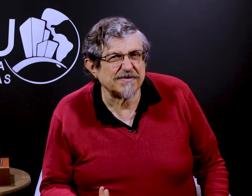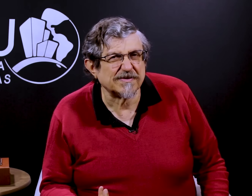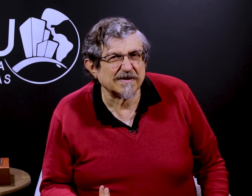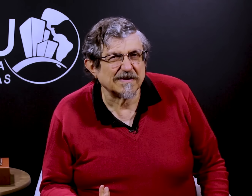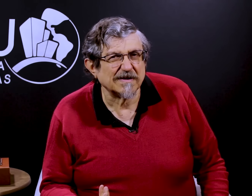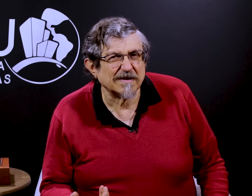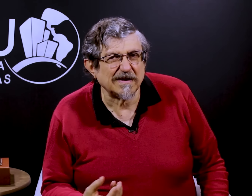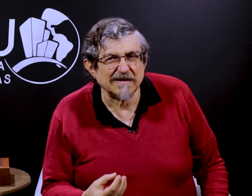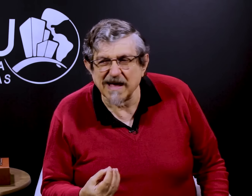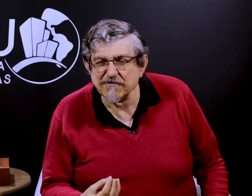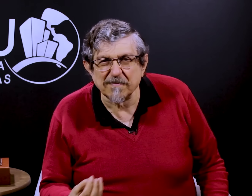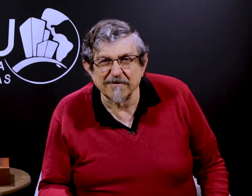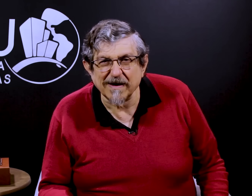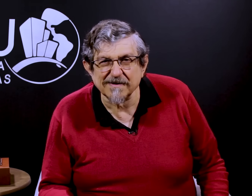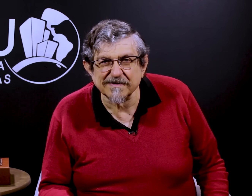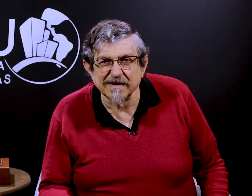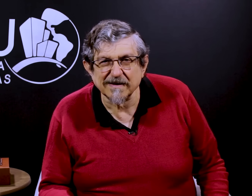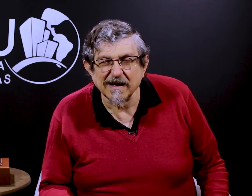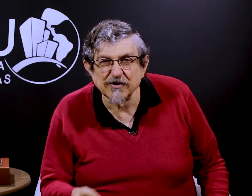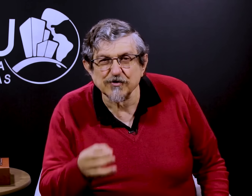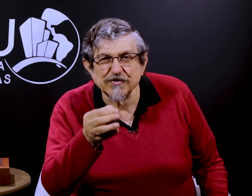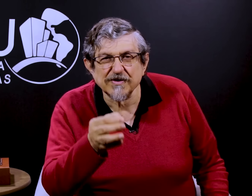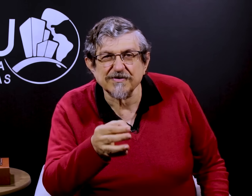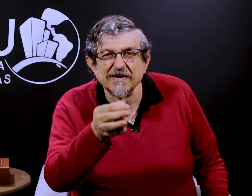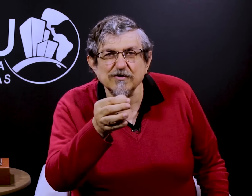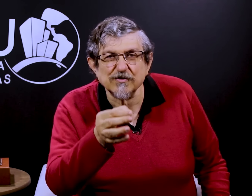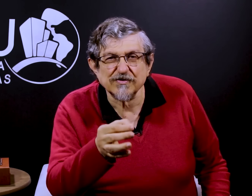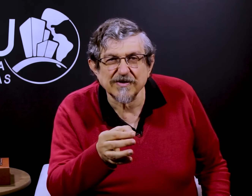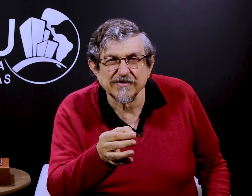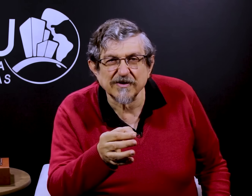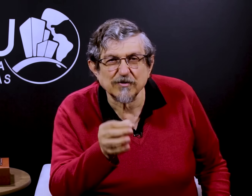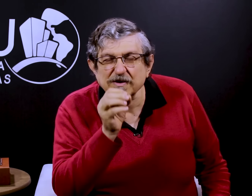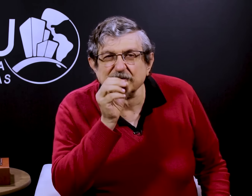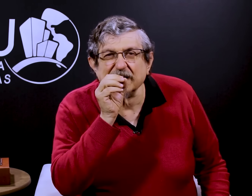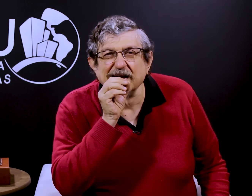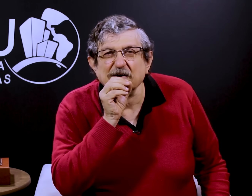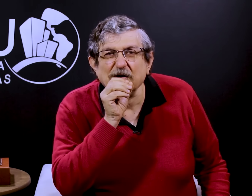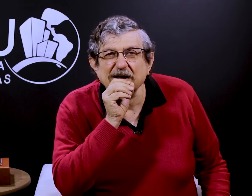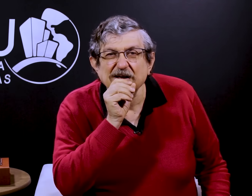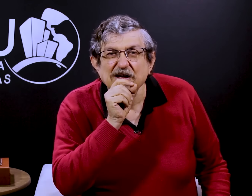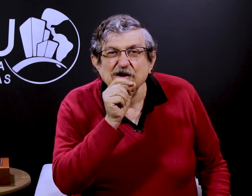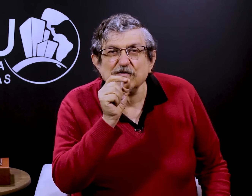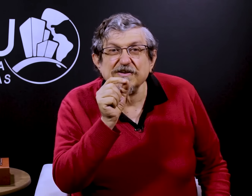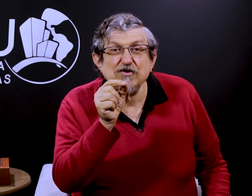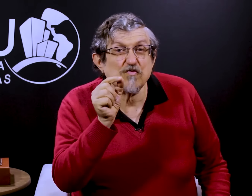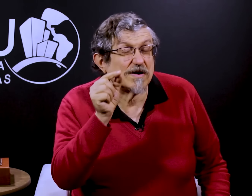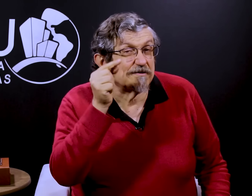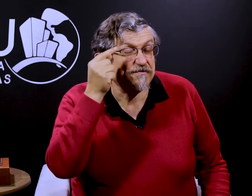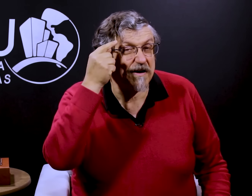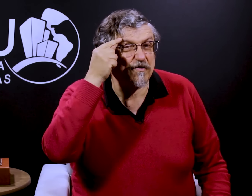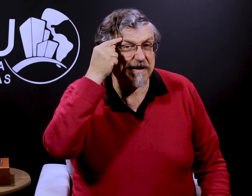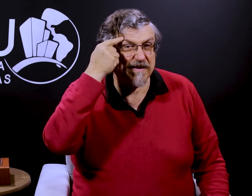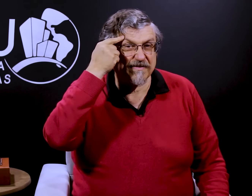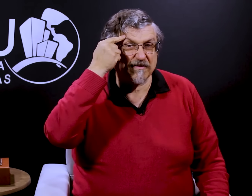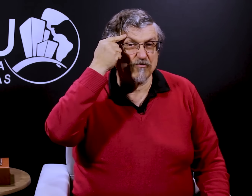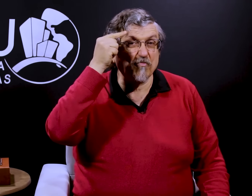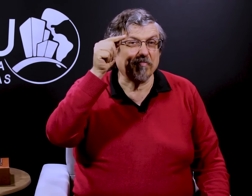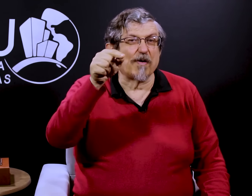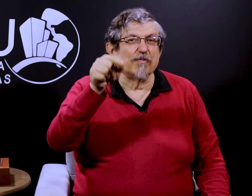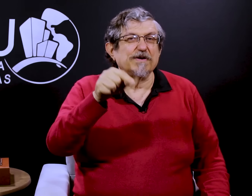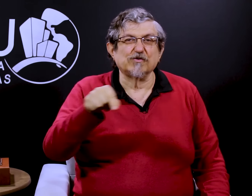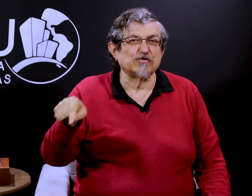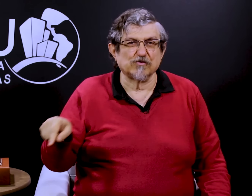vitimista que deve prevalecer a justiça é a justiça e o texto é claro Olha você nunca favoreça